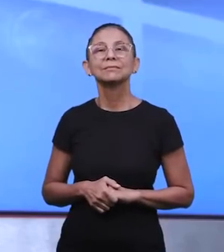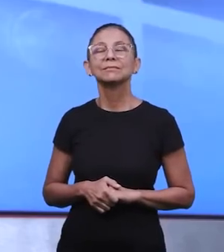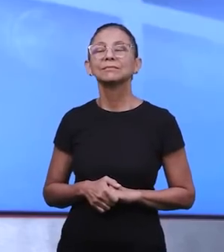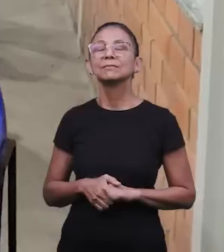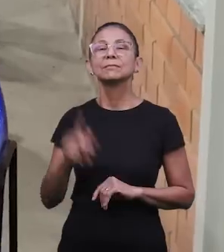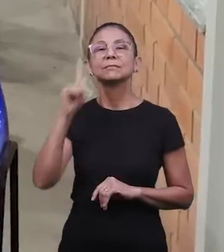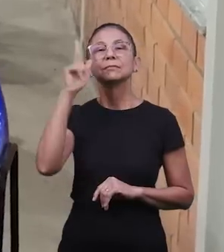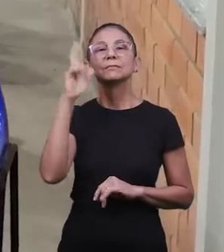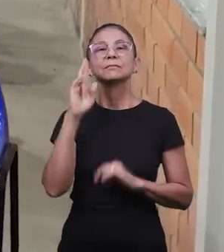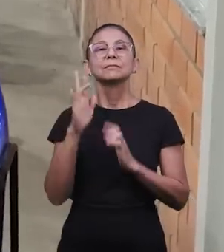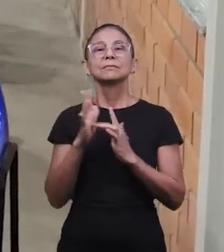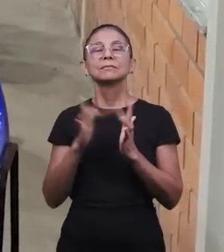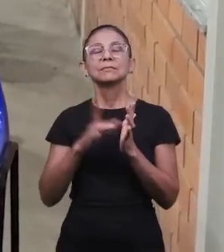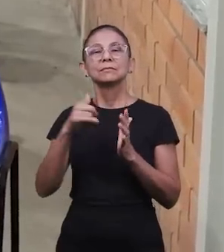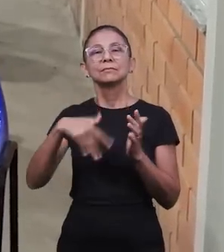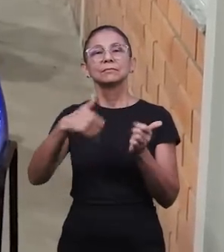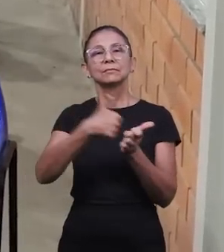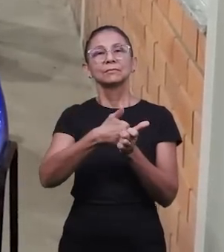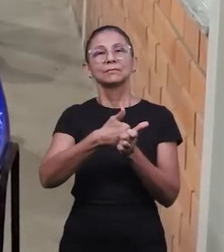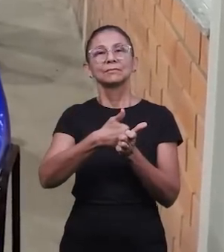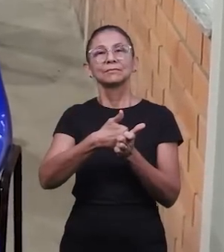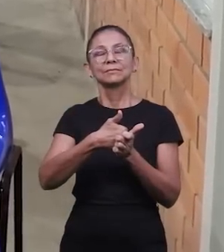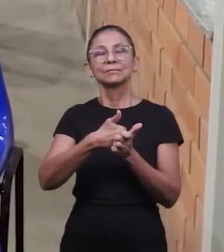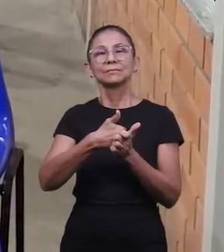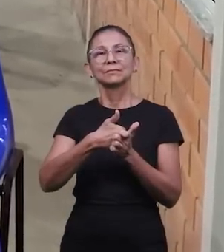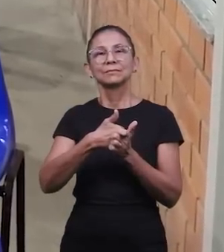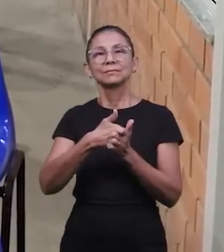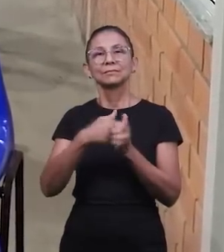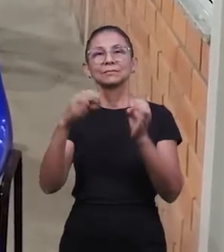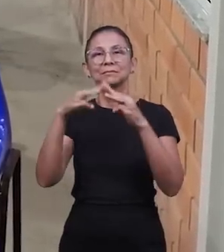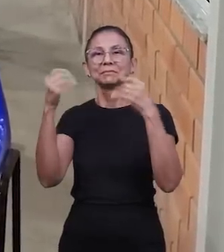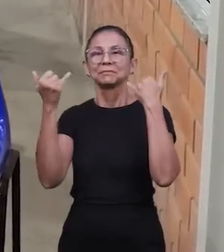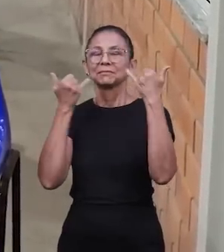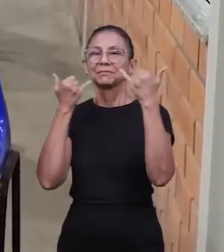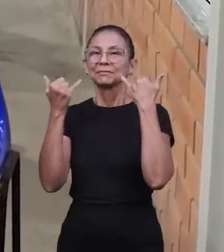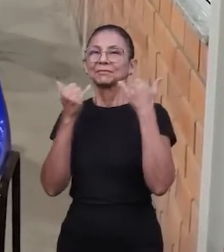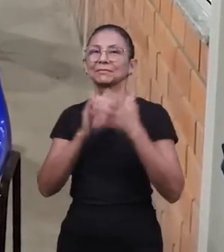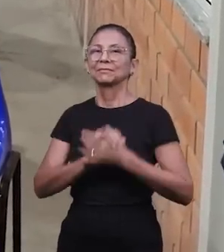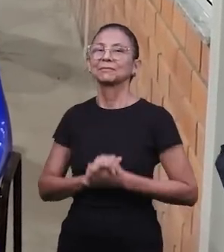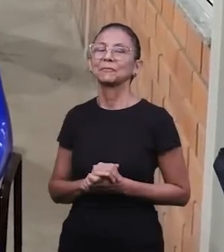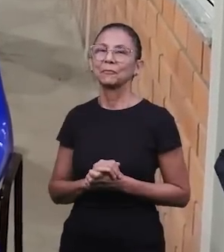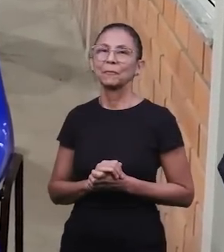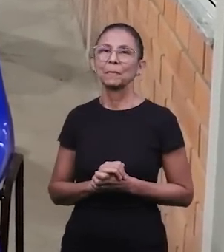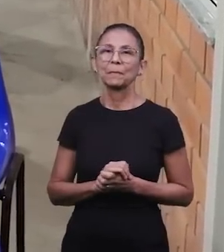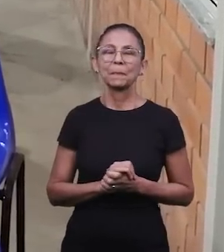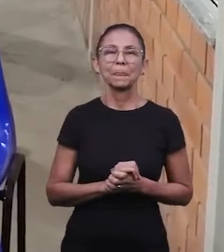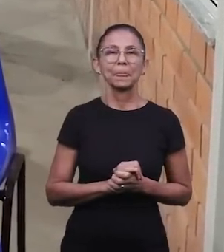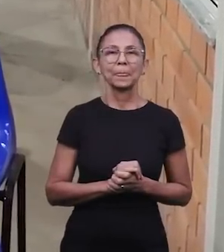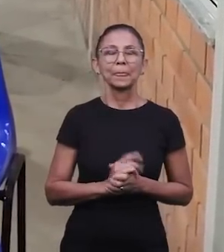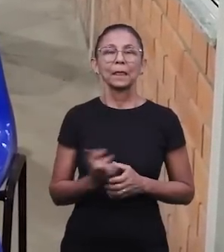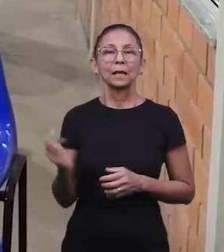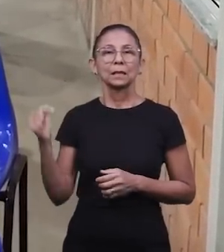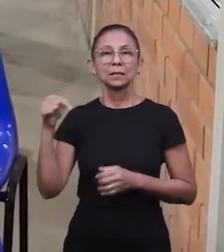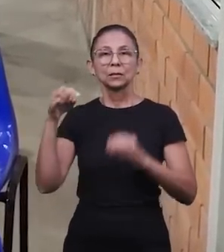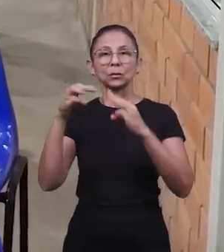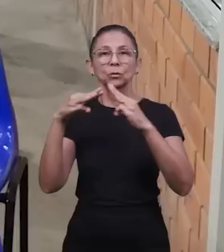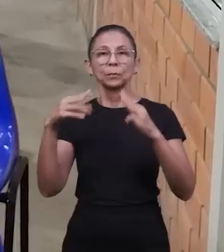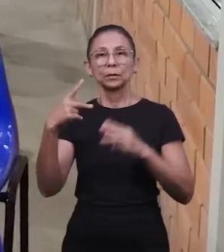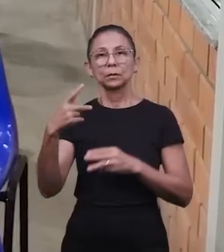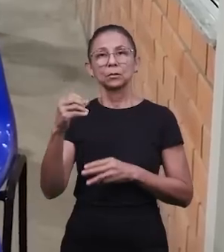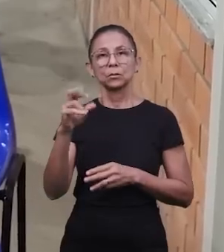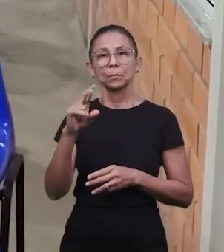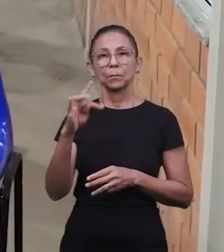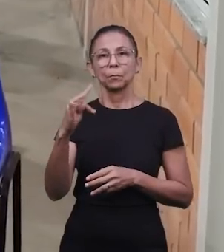notícias, pastor. Pode ser o Jorge e a todos que acompanham mais uma edição do Manaim News. Nós estamos aqui diretamente do Manaim de Porto